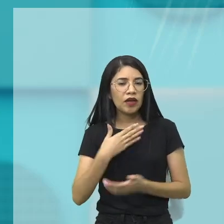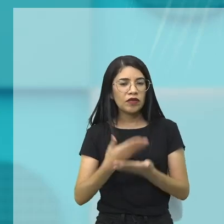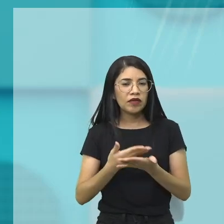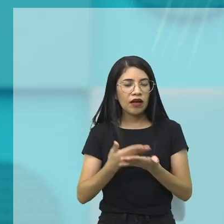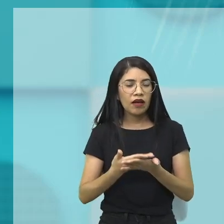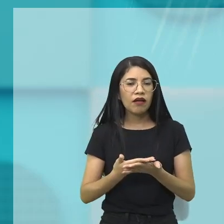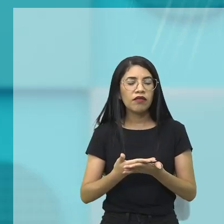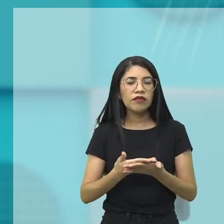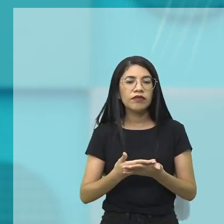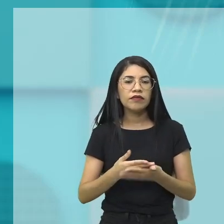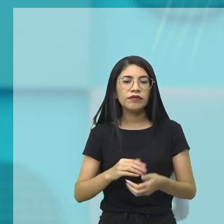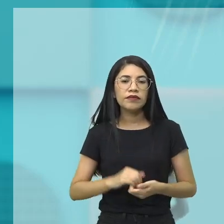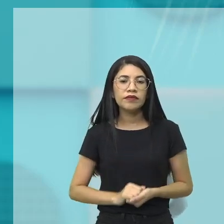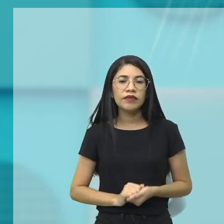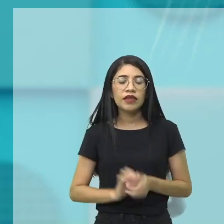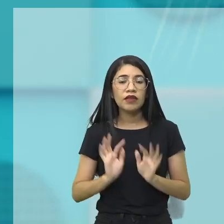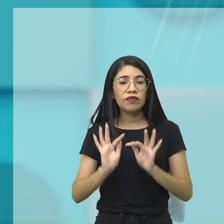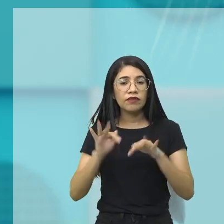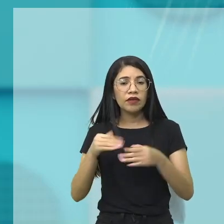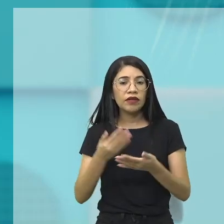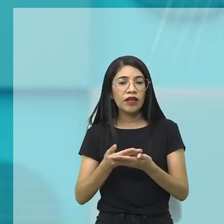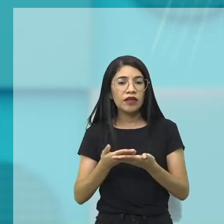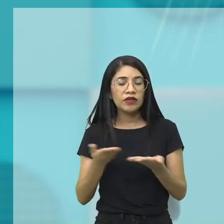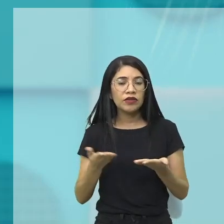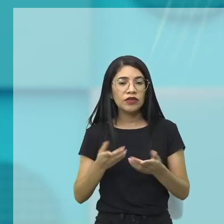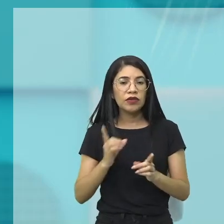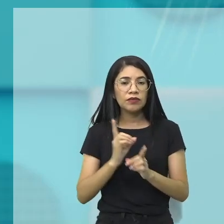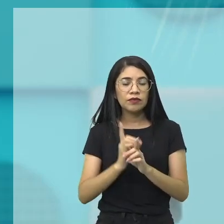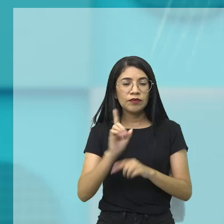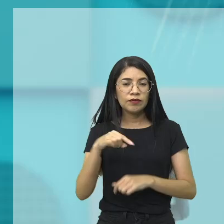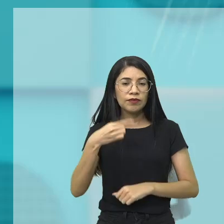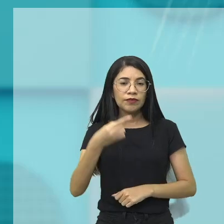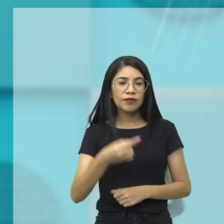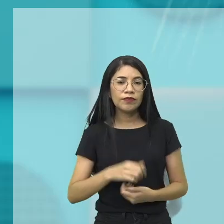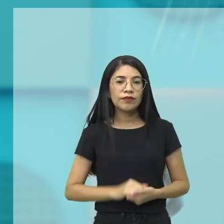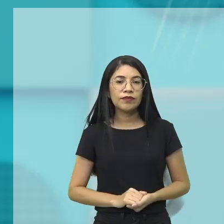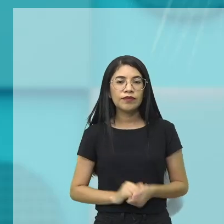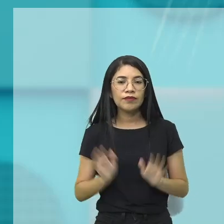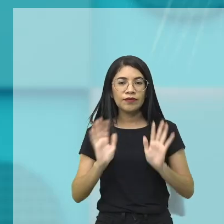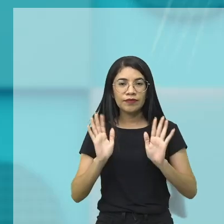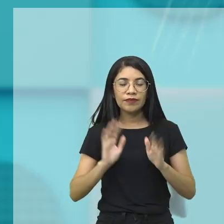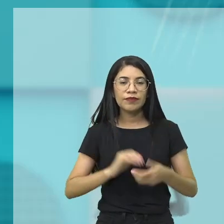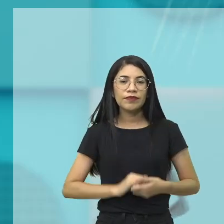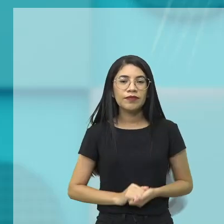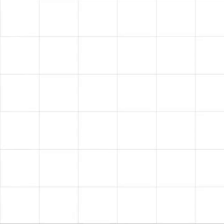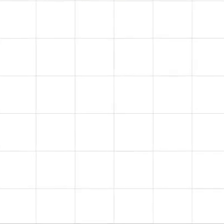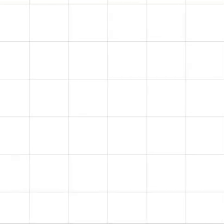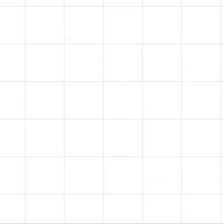nossa aula. Nós vamos ficando por aqui e voltamos numa próxima oportunidade. Até lá!